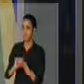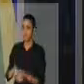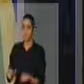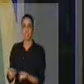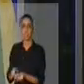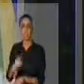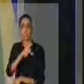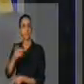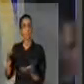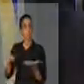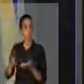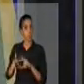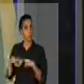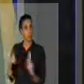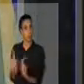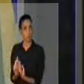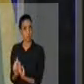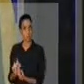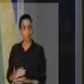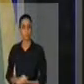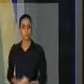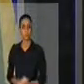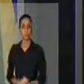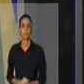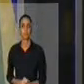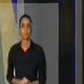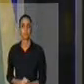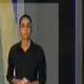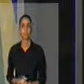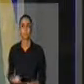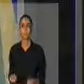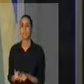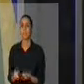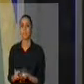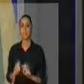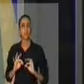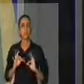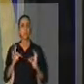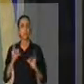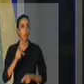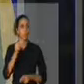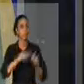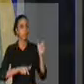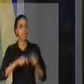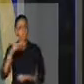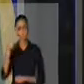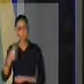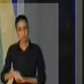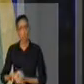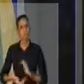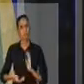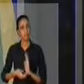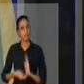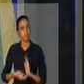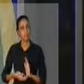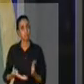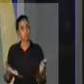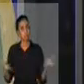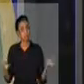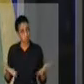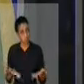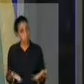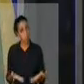preside durante essa sessão, nesse momento, em nome dele, cumprimentar essa casa que propicia hoje a discussão.